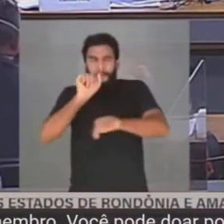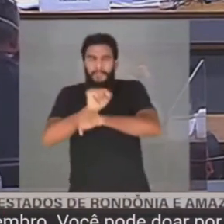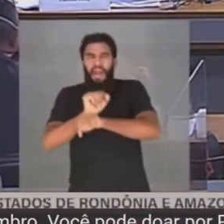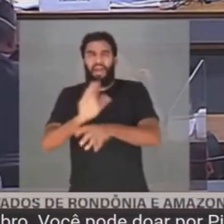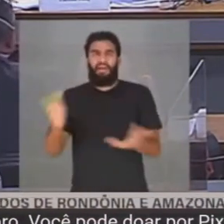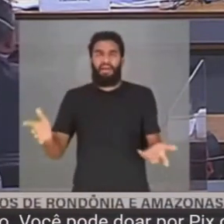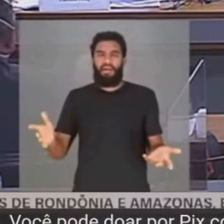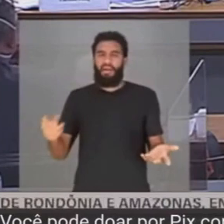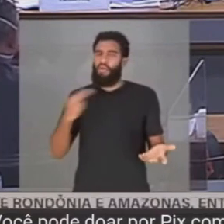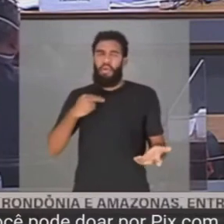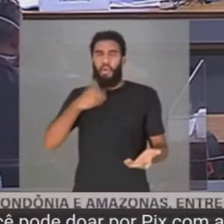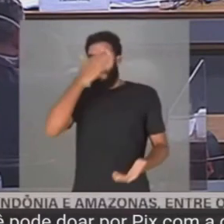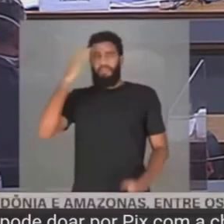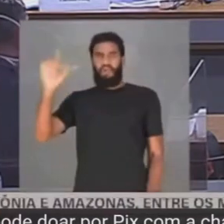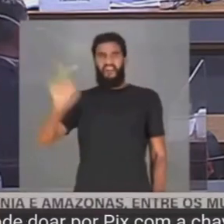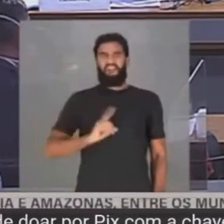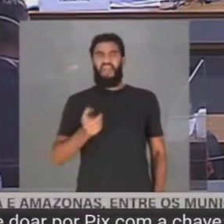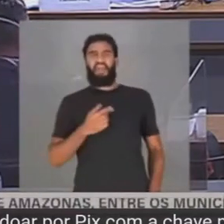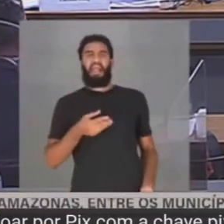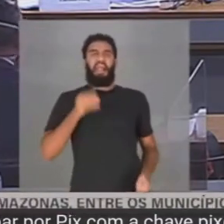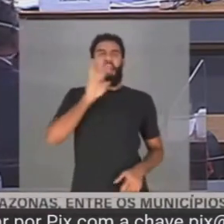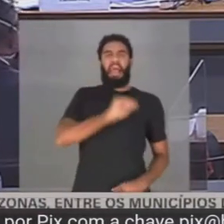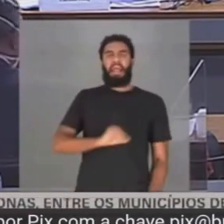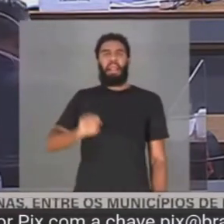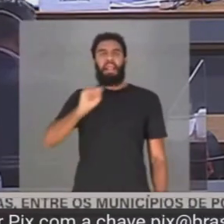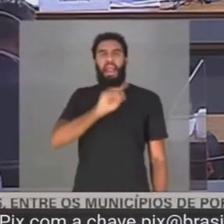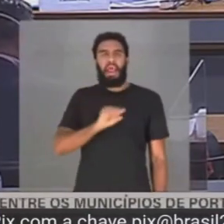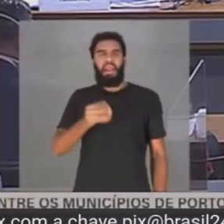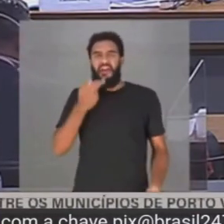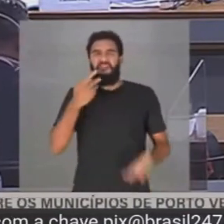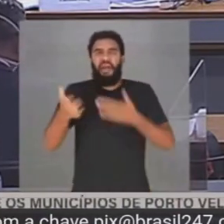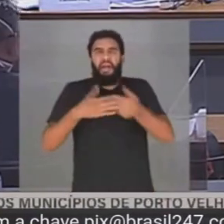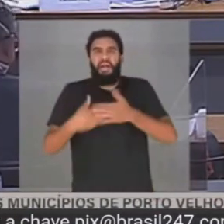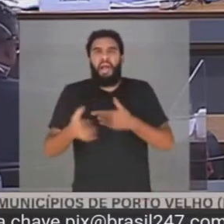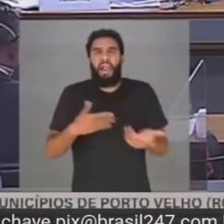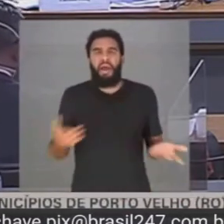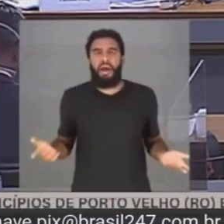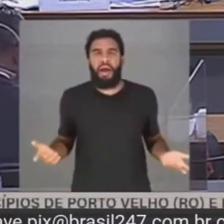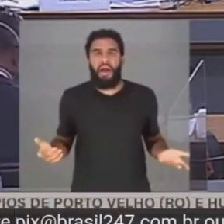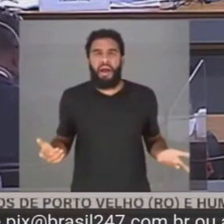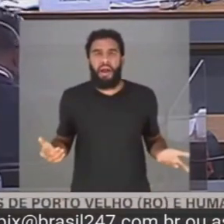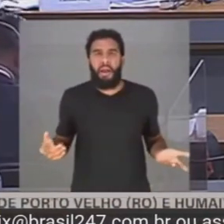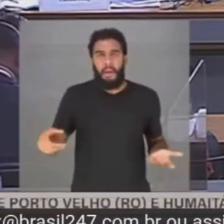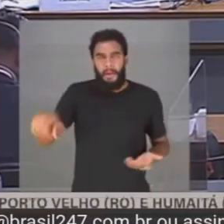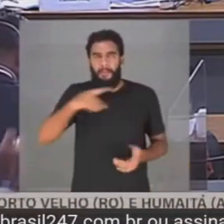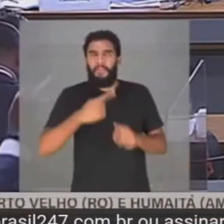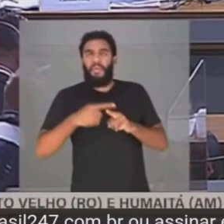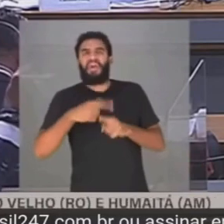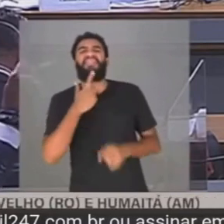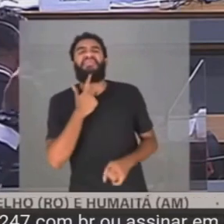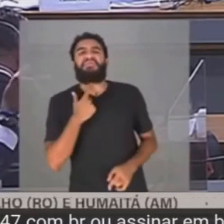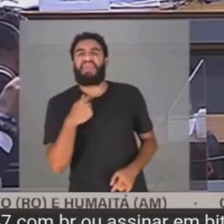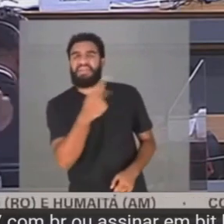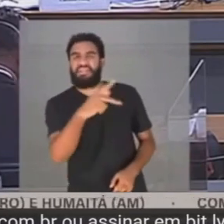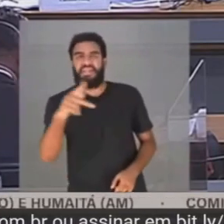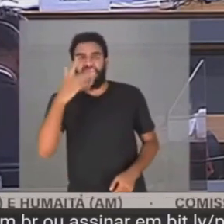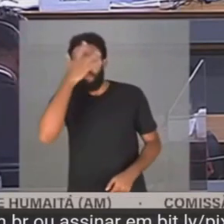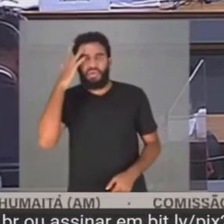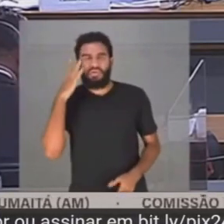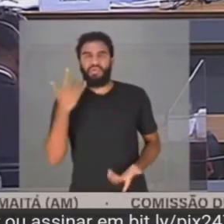dá para ver o fanfarrão aqui, falar o que quer, para os ouvidos do bolsonarista. Não, rapaz, não, Não.